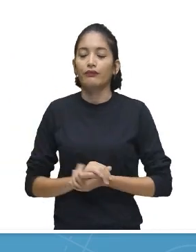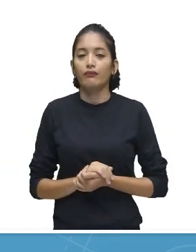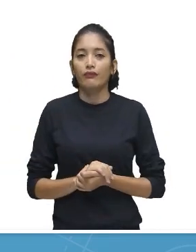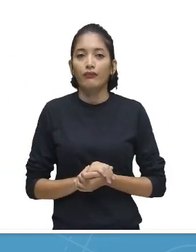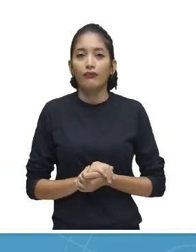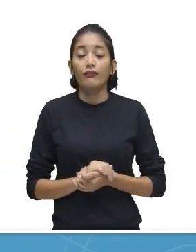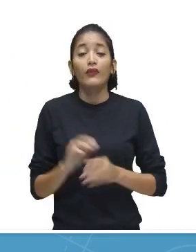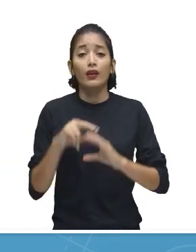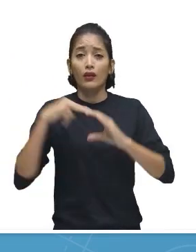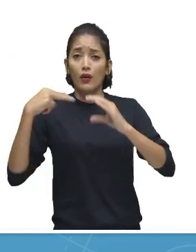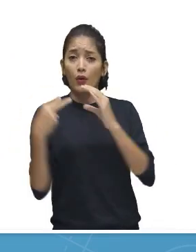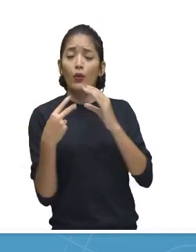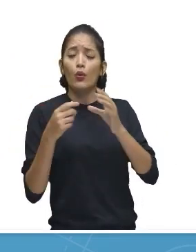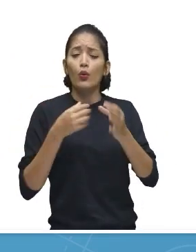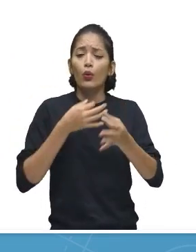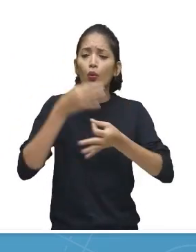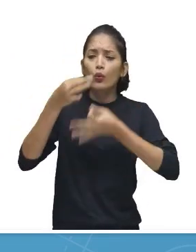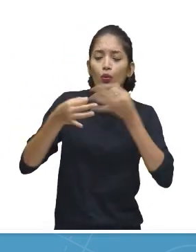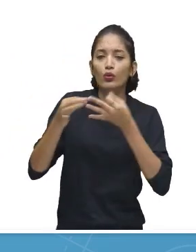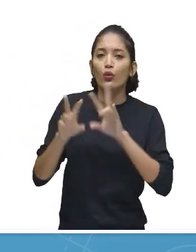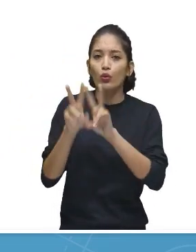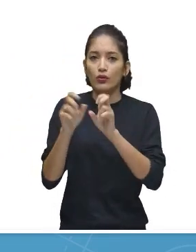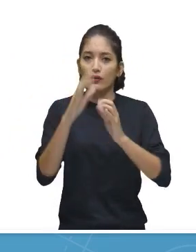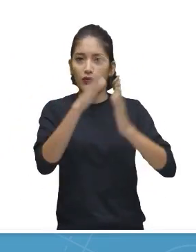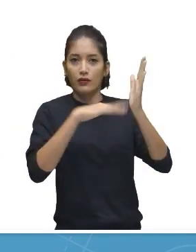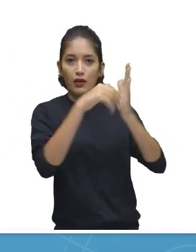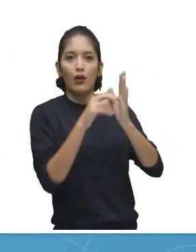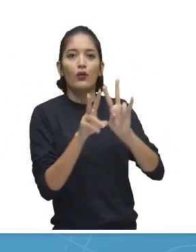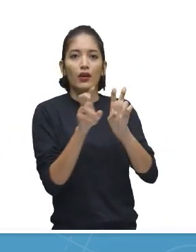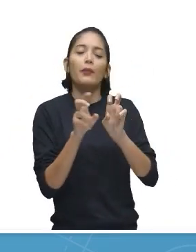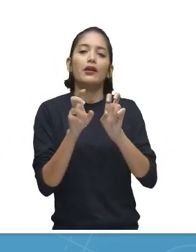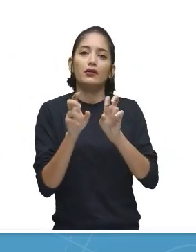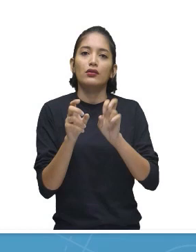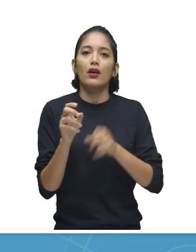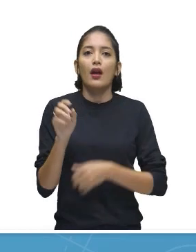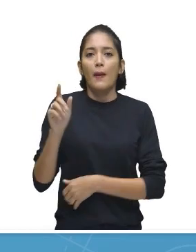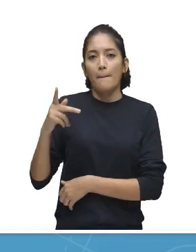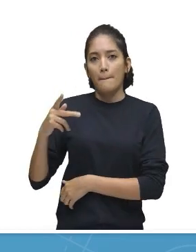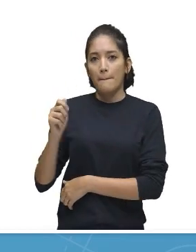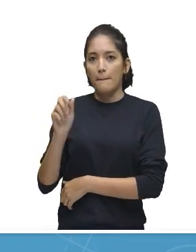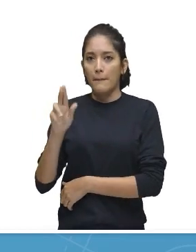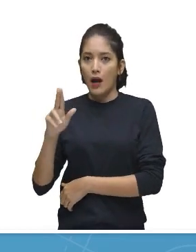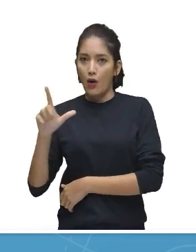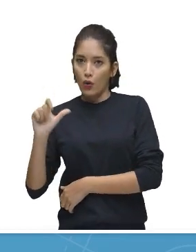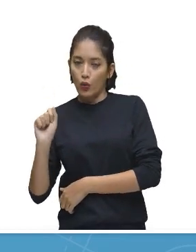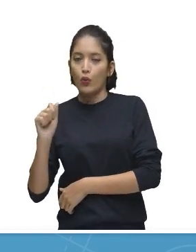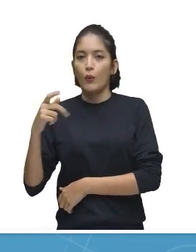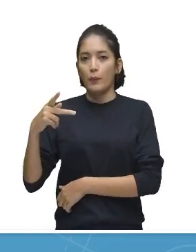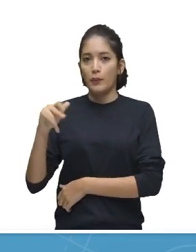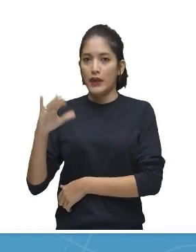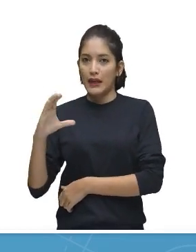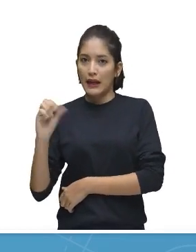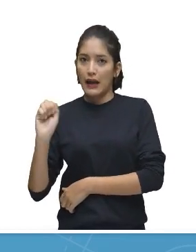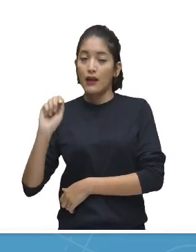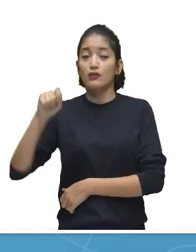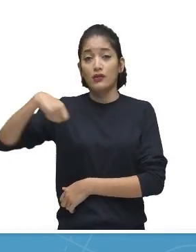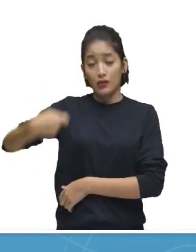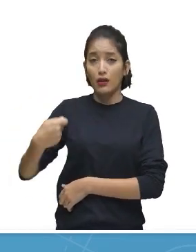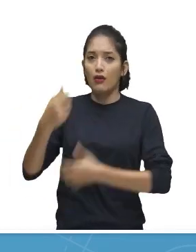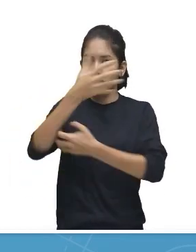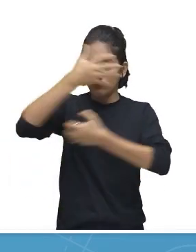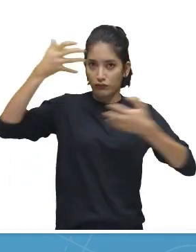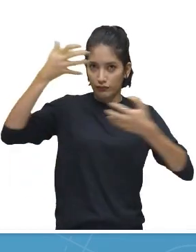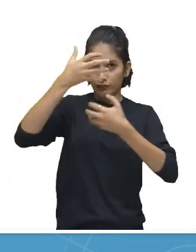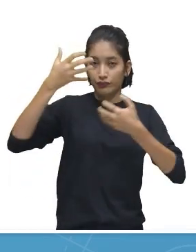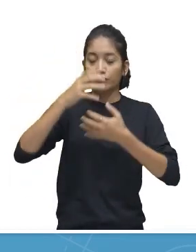uma crítica à guerra através de uma obra de Pablo Picasso. Então, o movimento cubista, ele